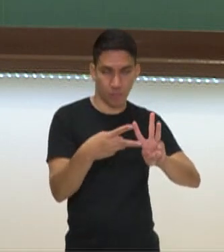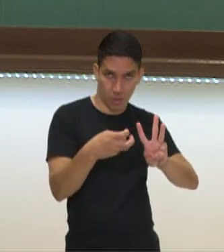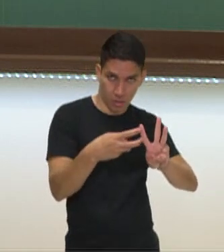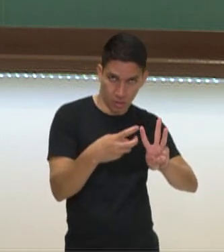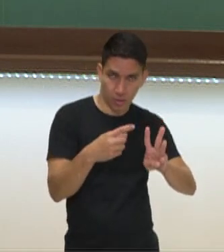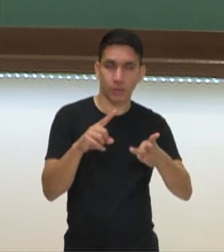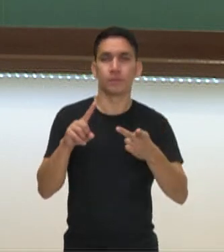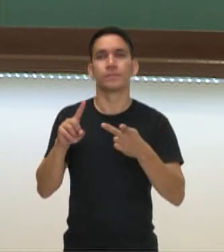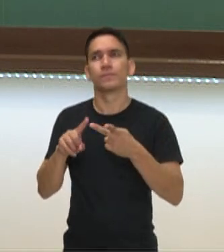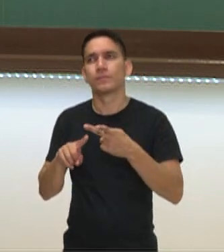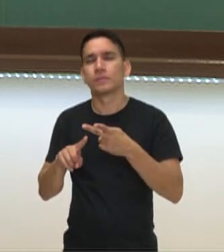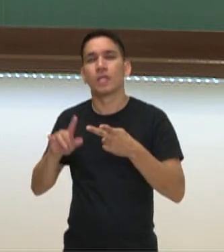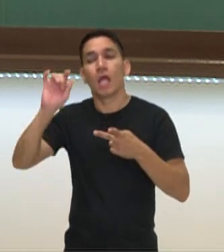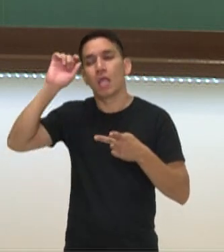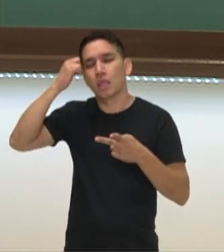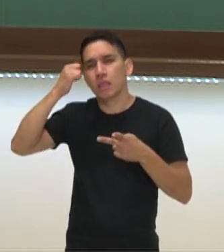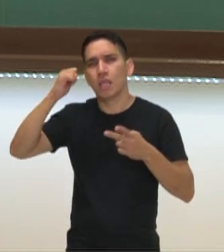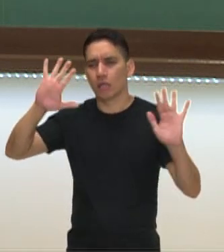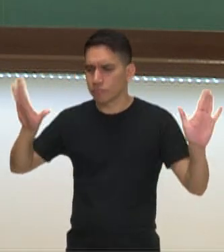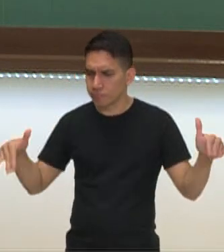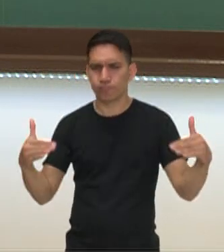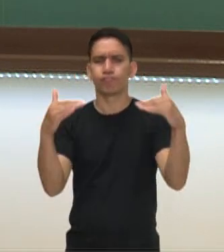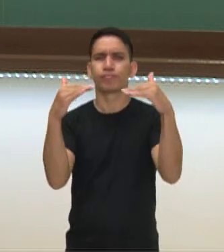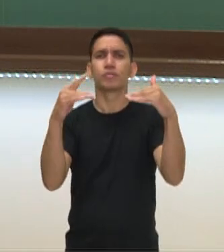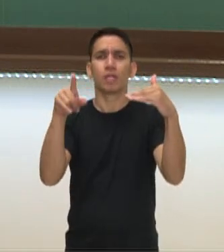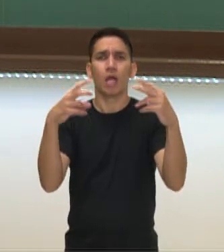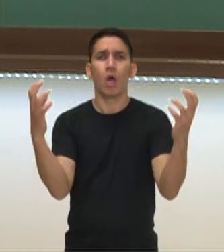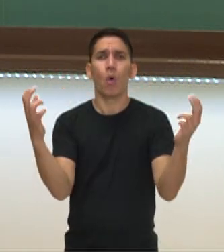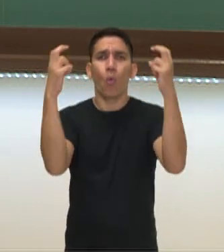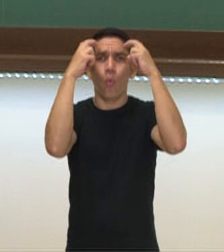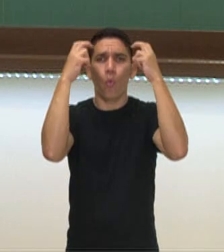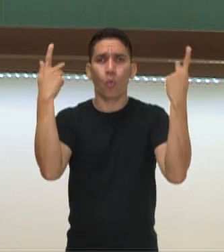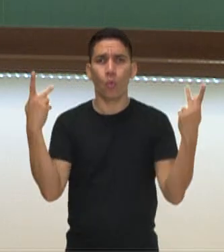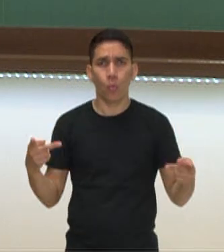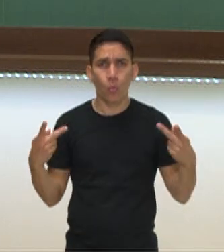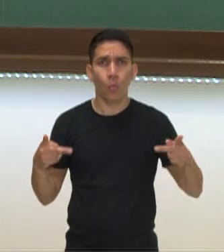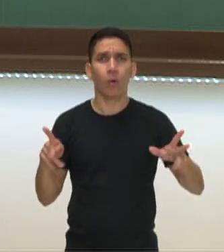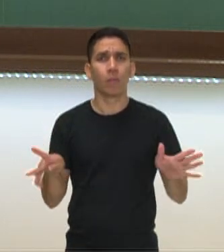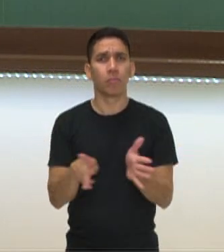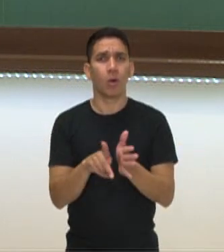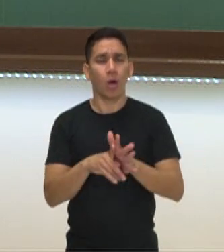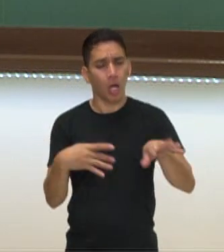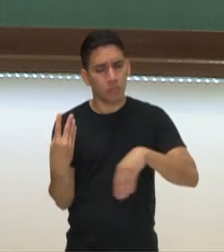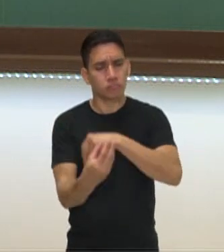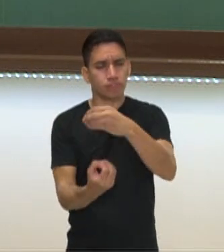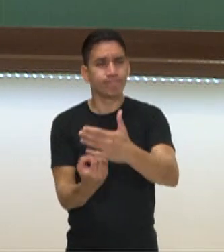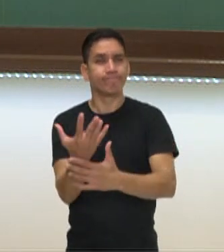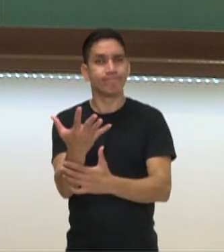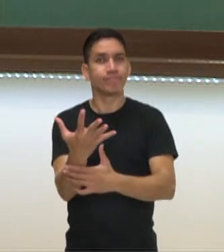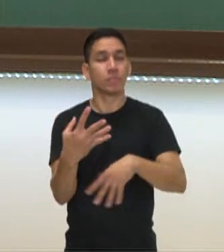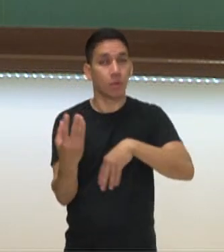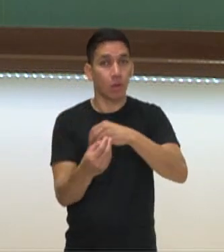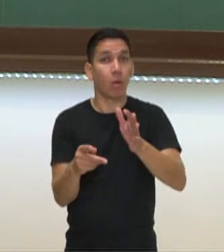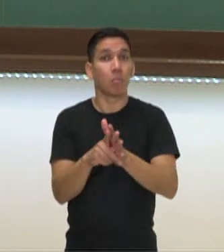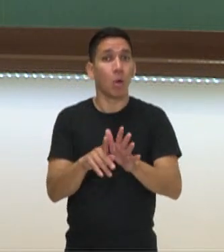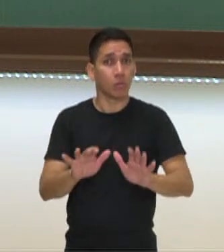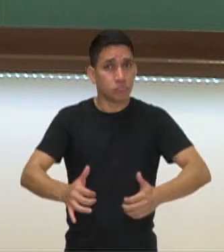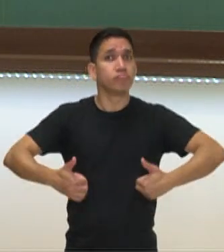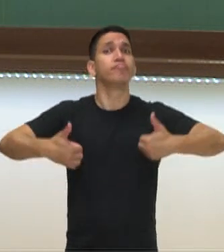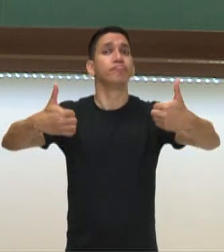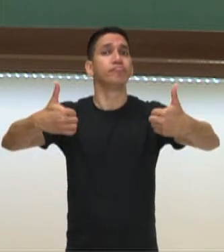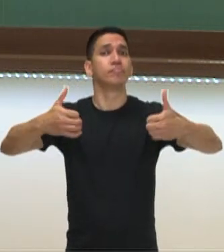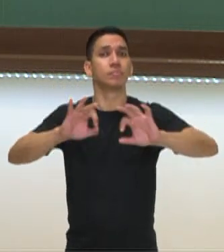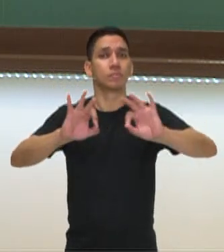povos negros no patamar de cultura, pensar a influência, essa mistura, a miscigenação, né, como algo